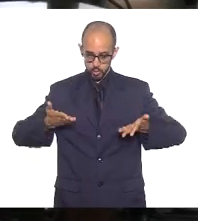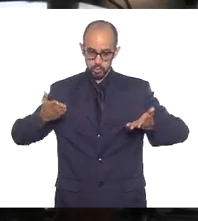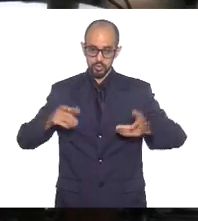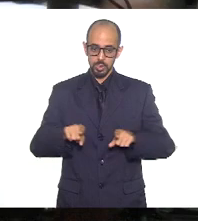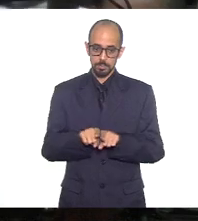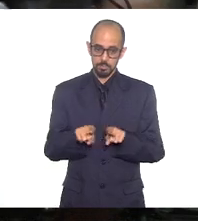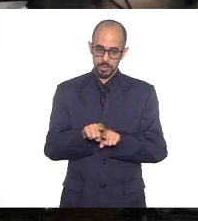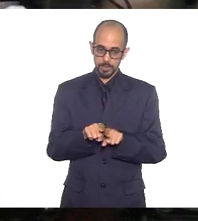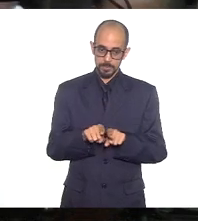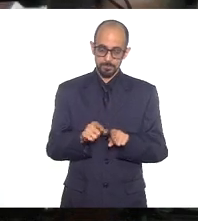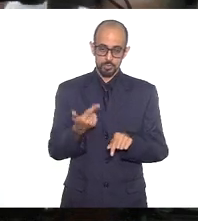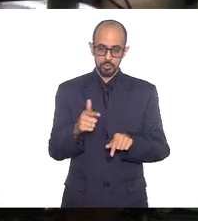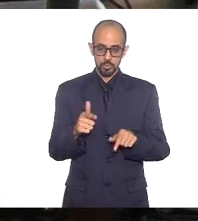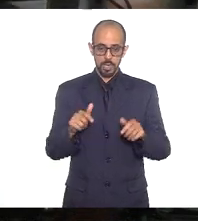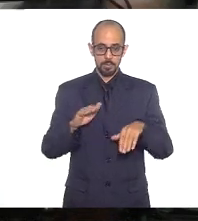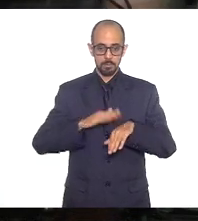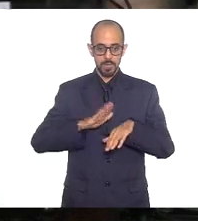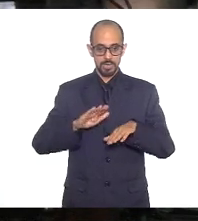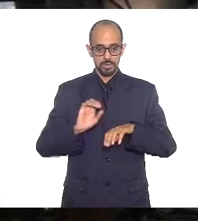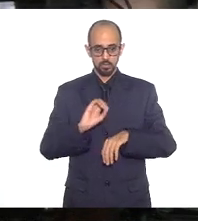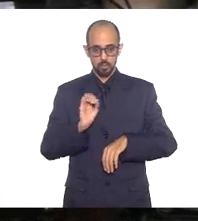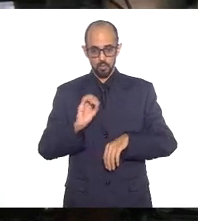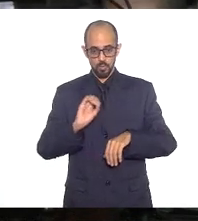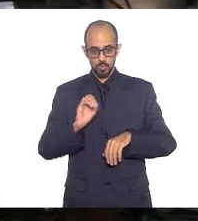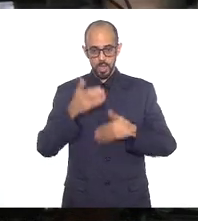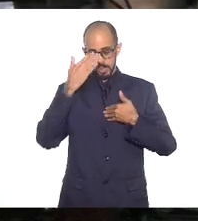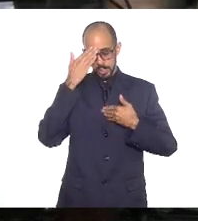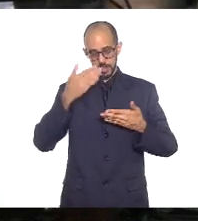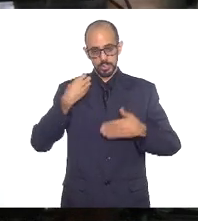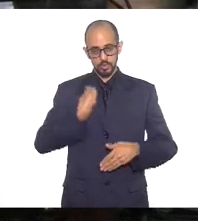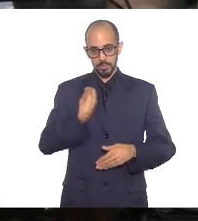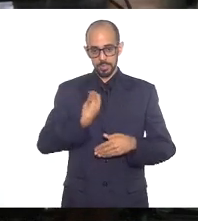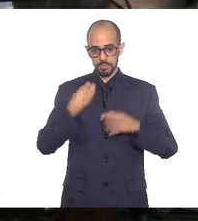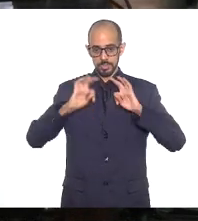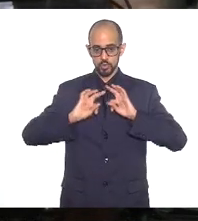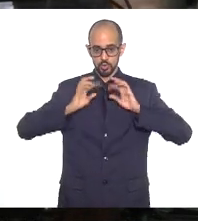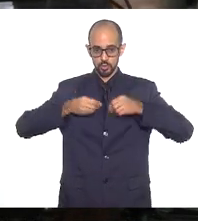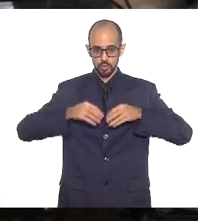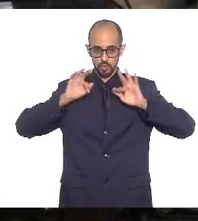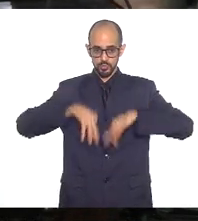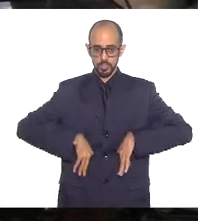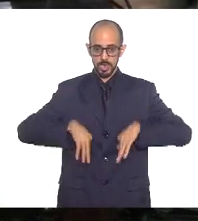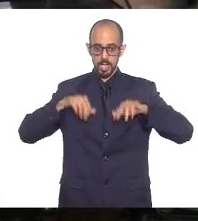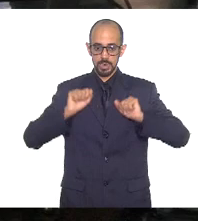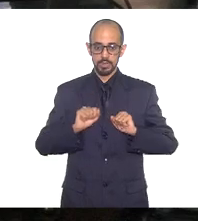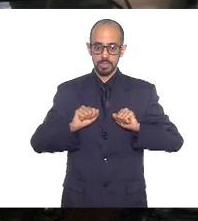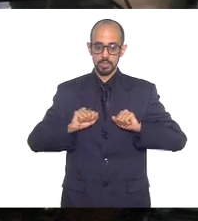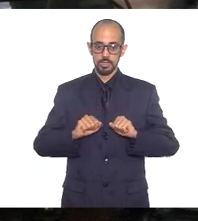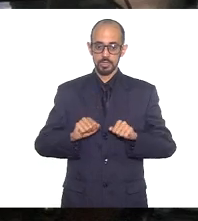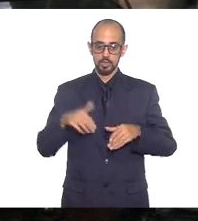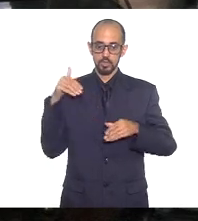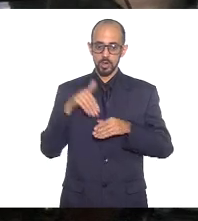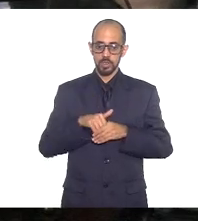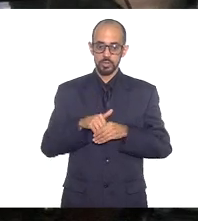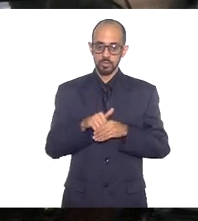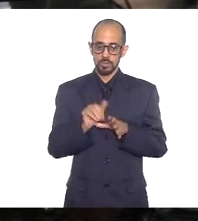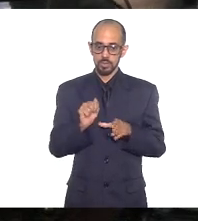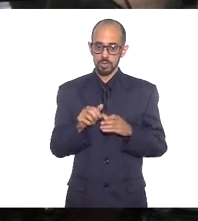Nada mais havendo a tratar, agradeço a presença e a participação de todos. Dou por encerrada essa reunião remota da comissão.